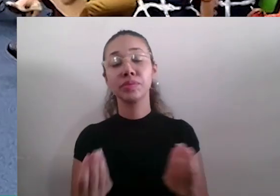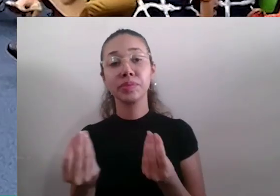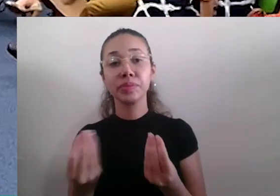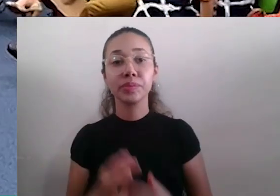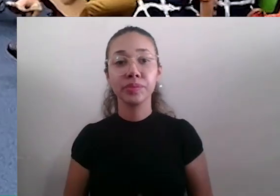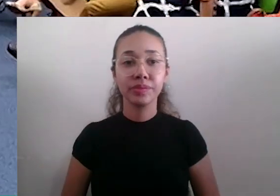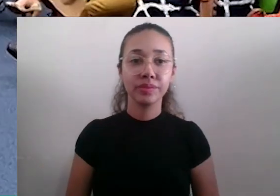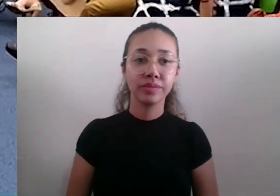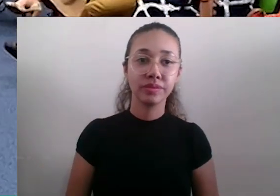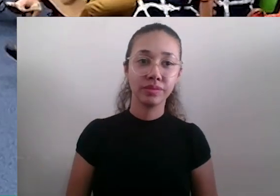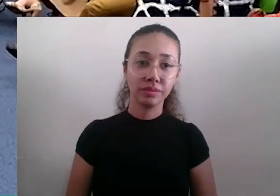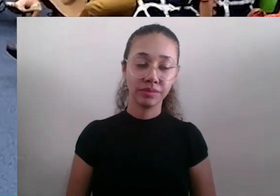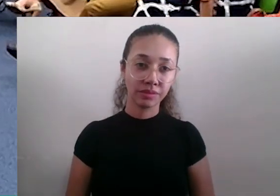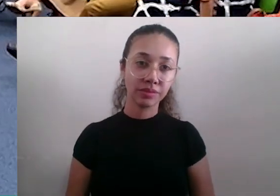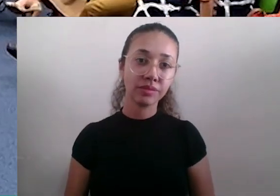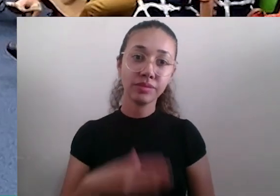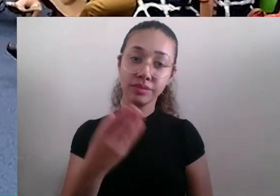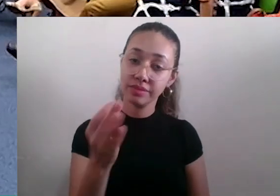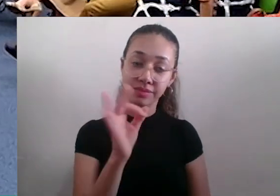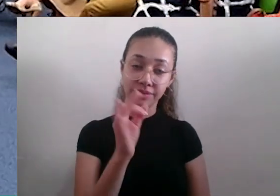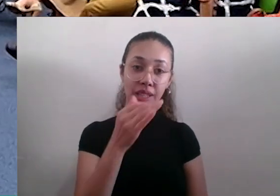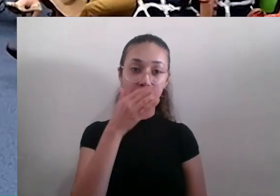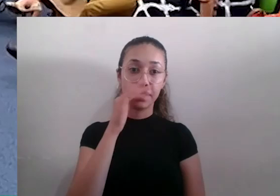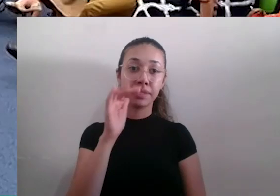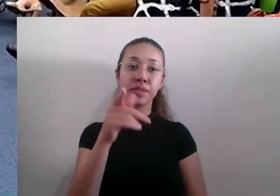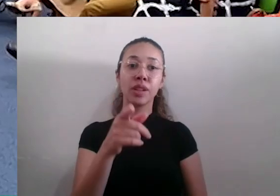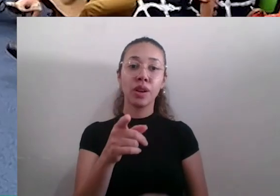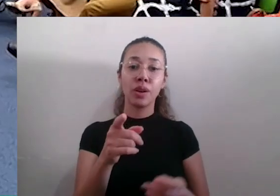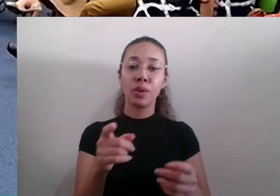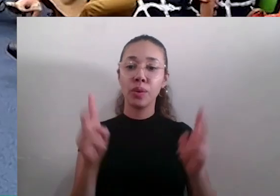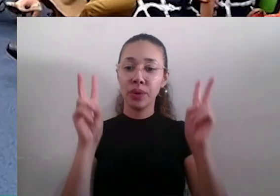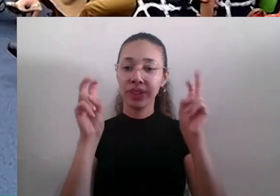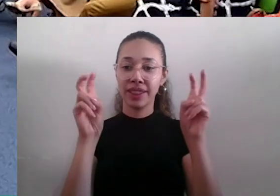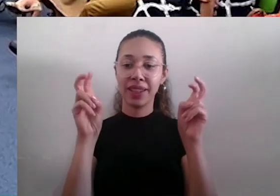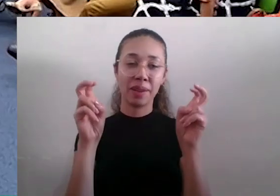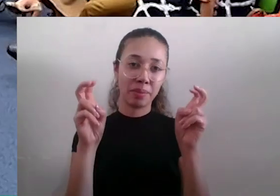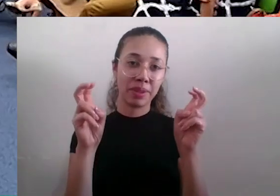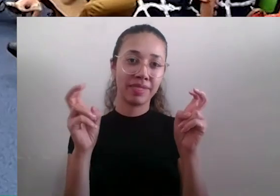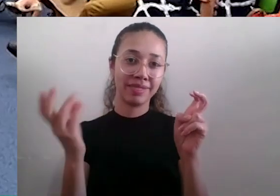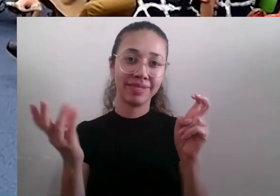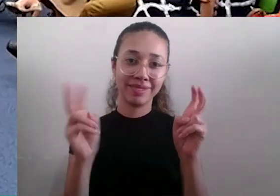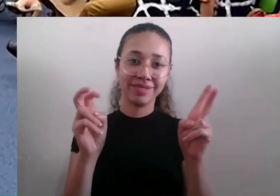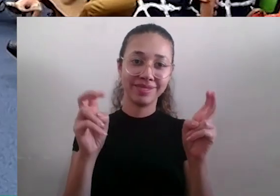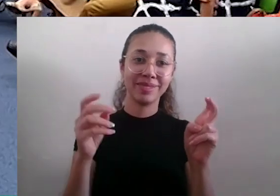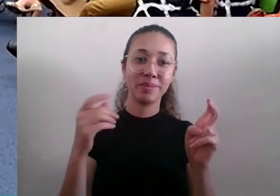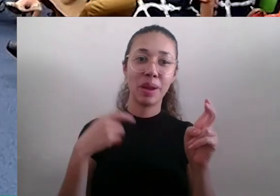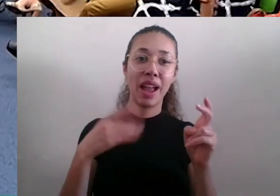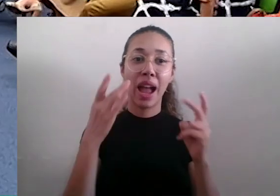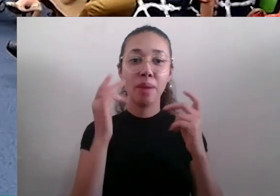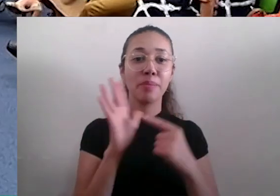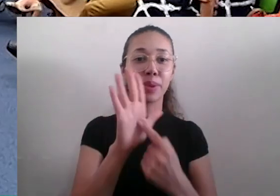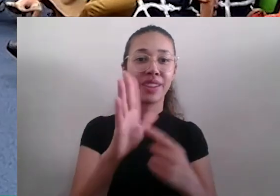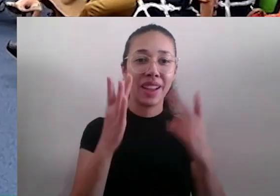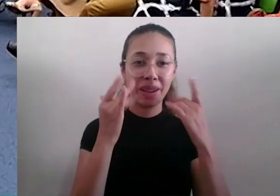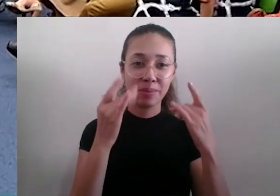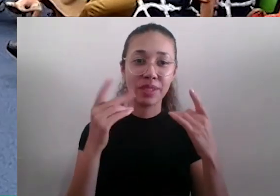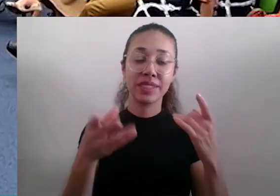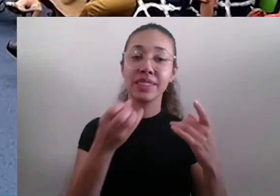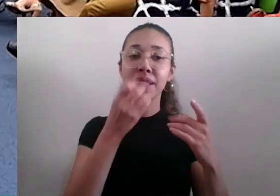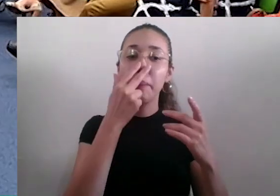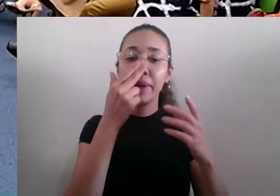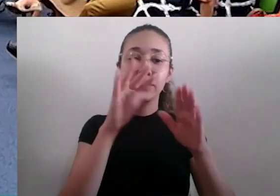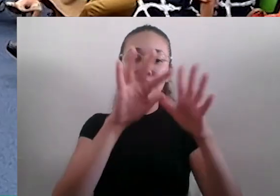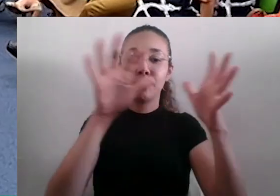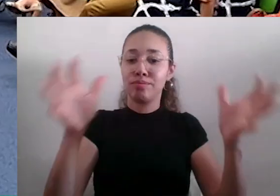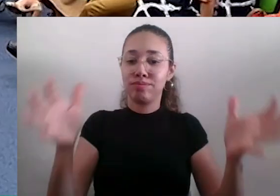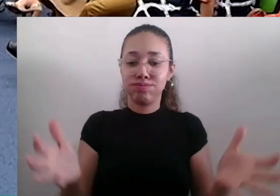Olha o apresenta é uma bolha é uma bolha de eh é É principalmente uma bolha sudestina mais do